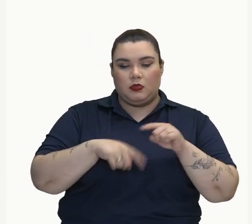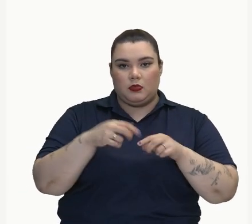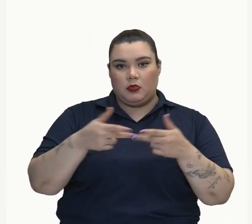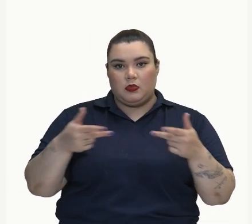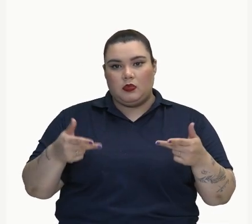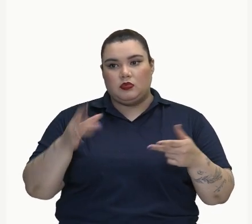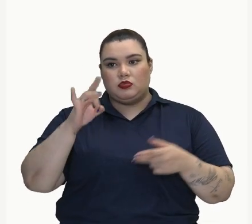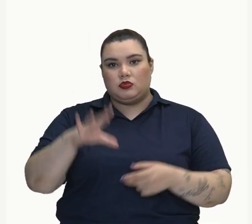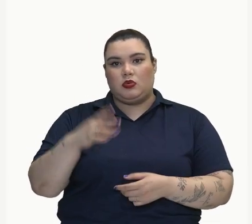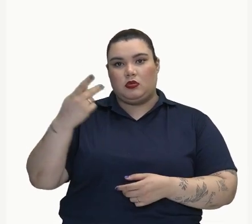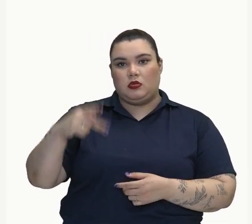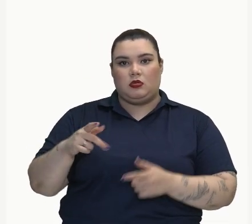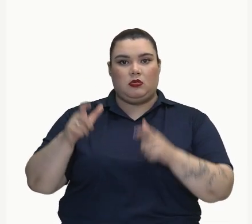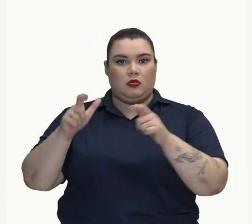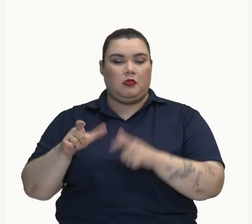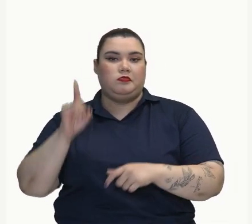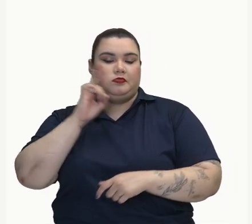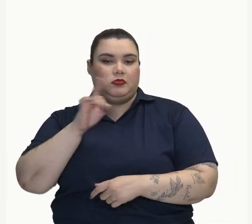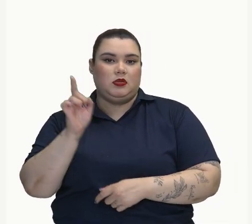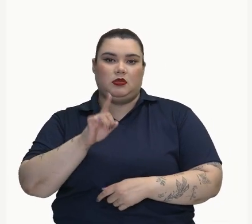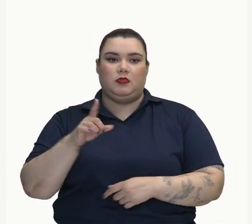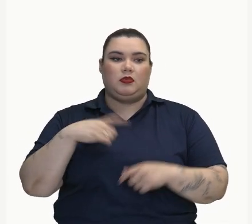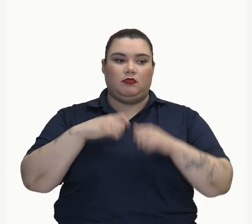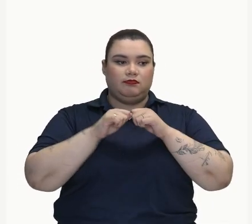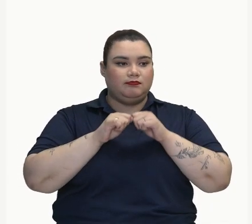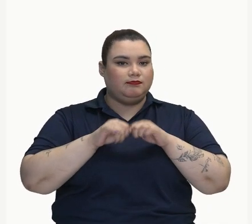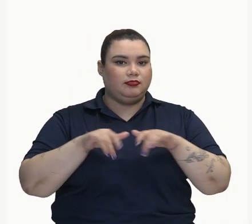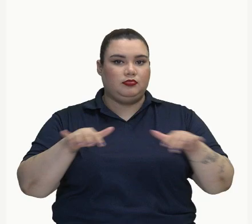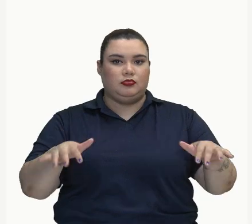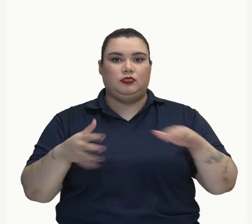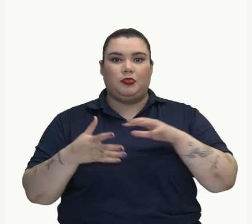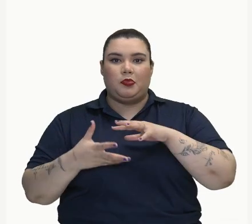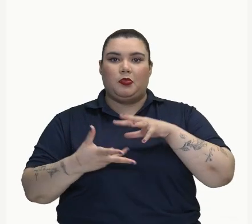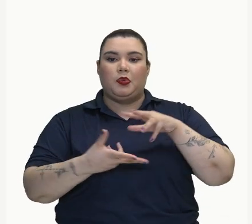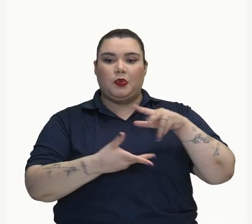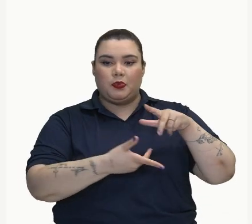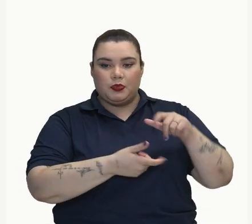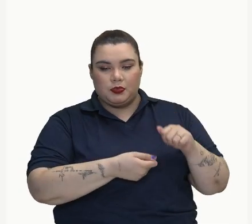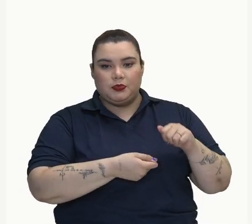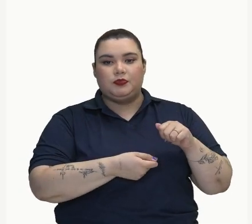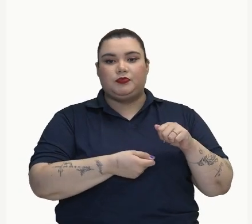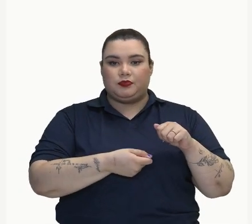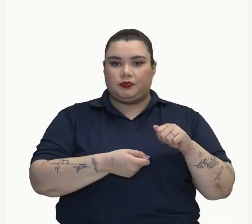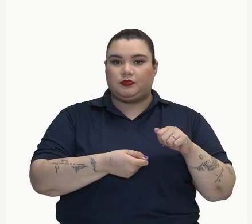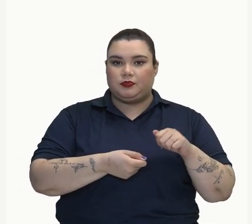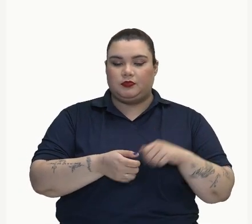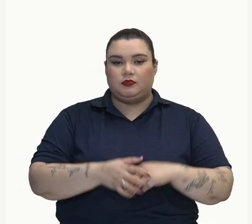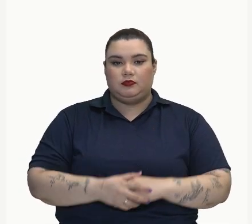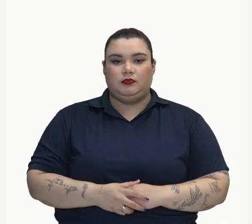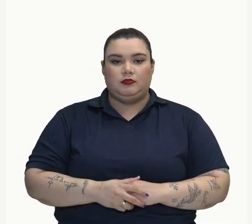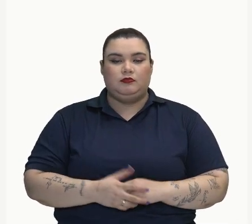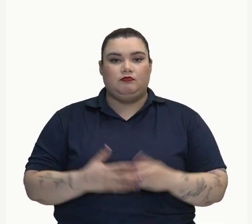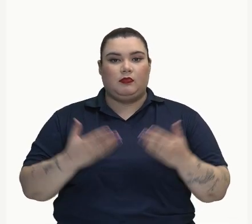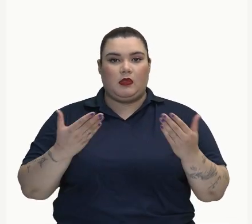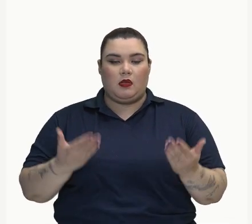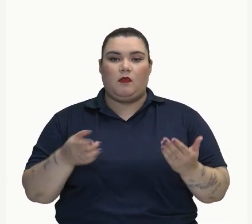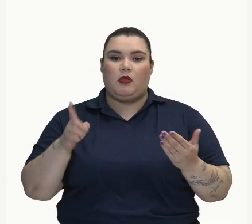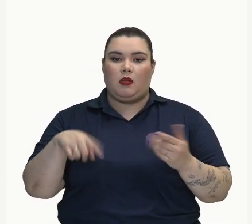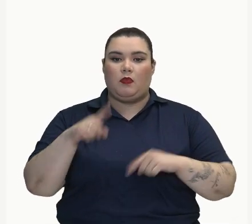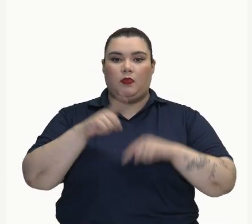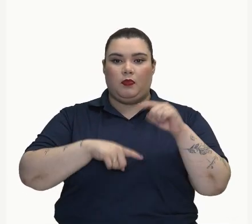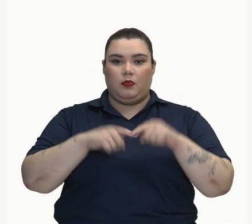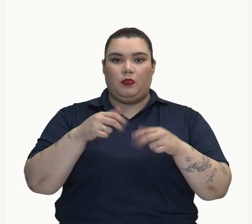que só está convencionado aos Estados Unidos. Está convencionado a diversos lugares do mundo. Então, ele é um